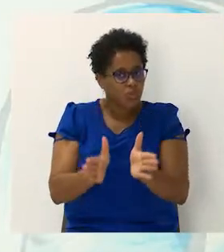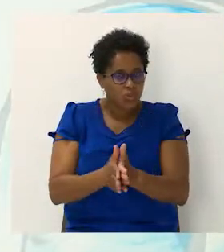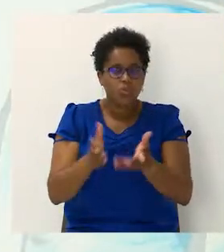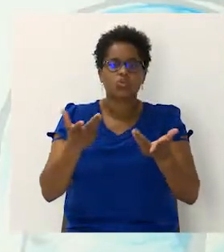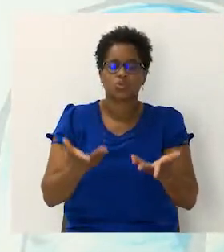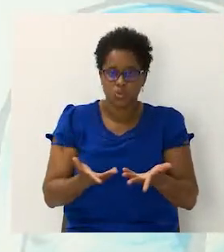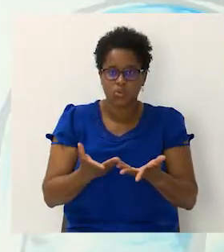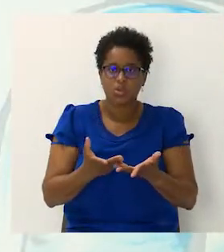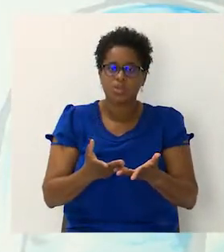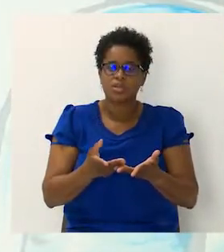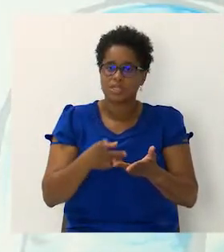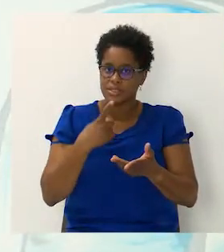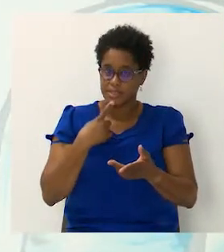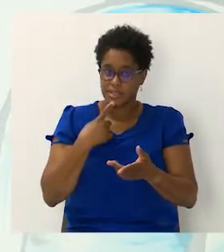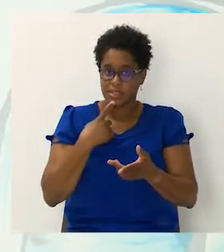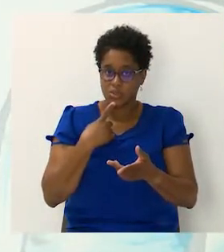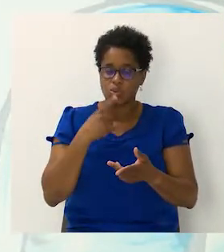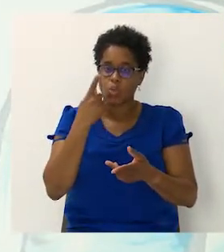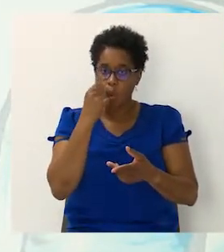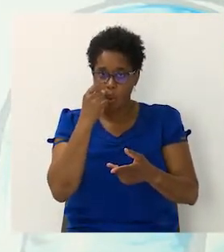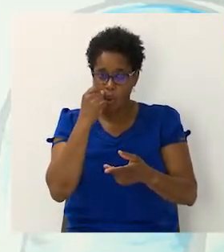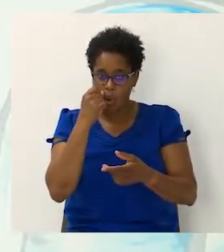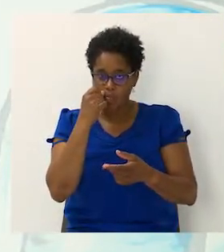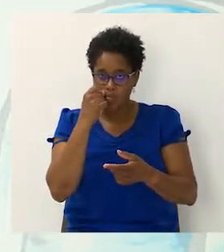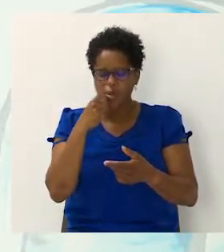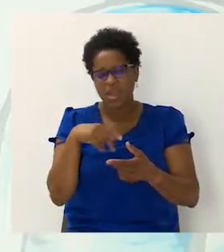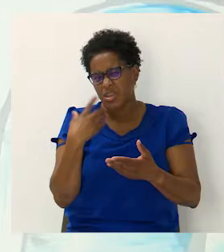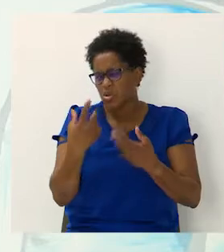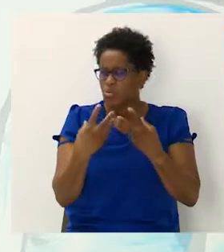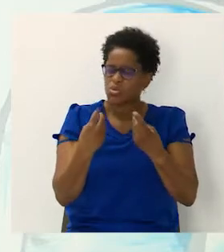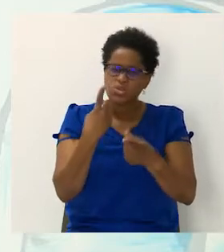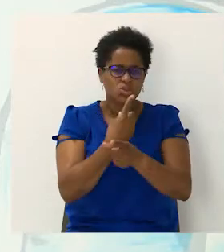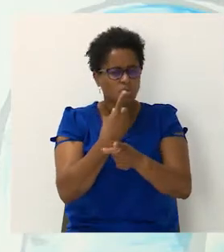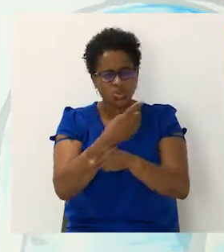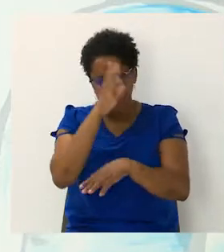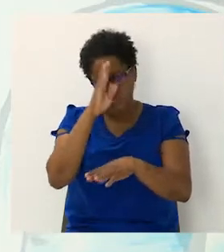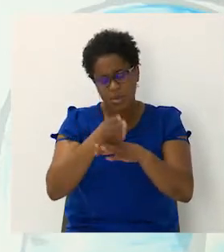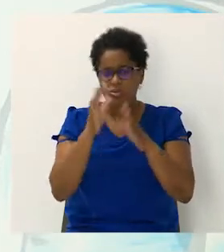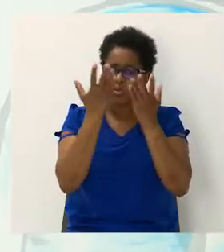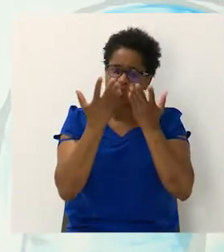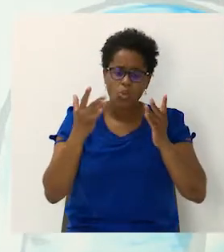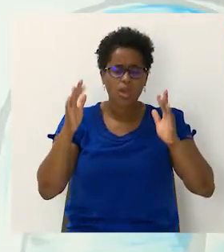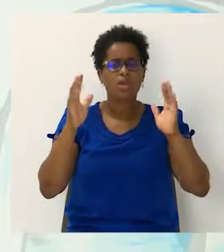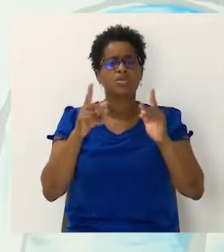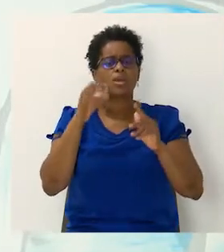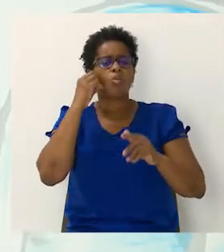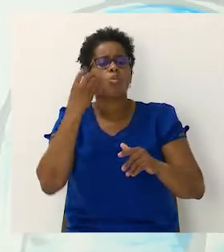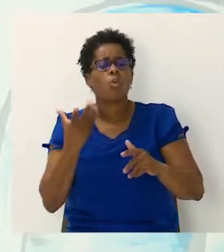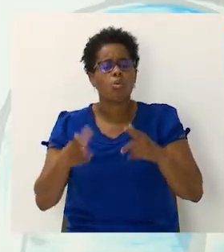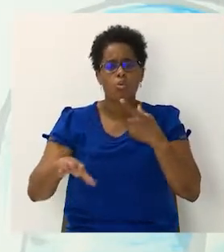em compreensão do homem perante certos fenômenos da natureza, em como